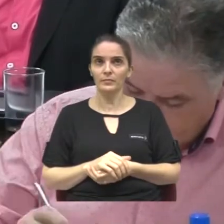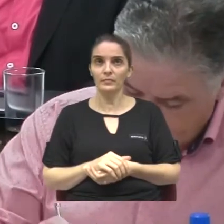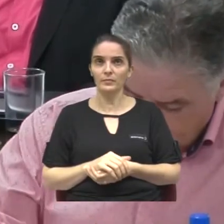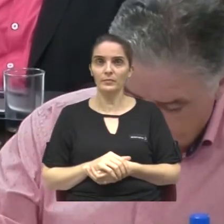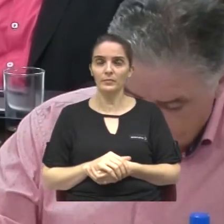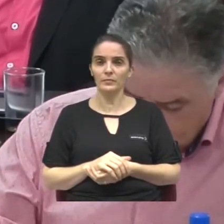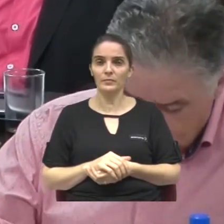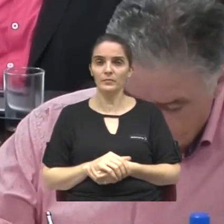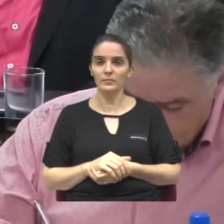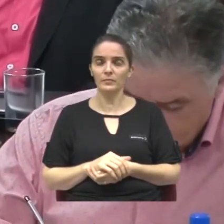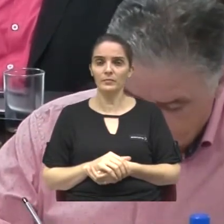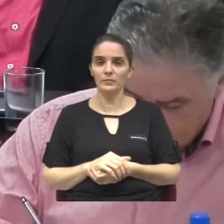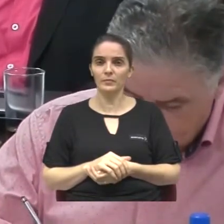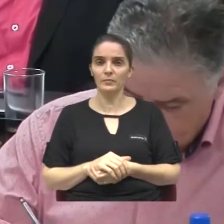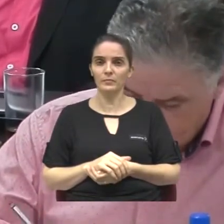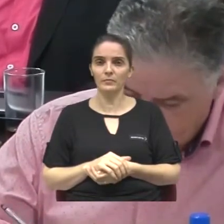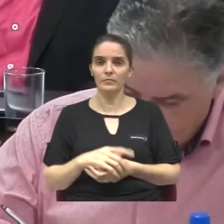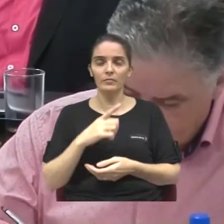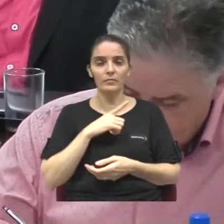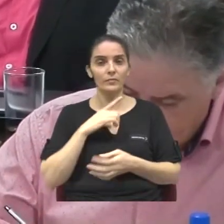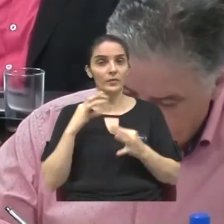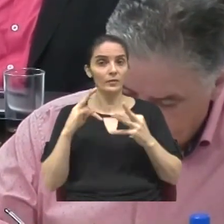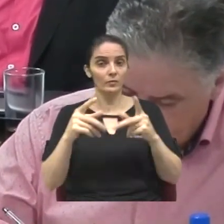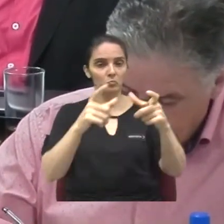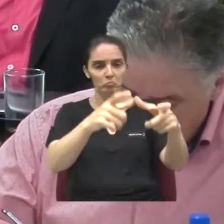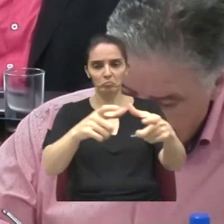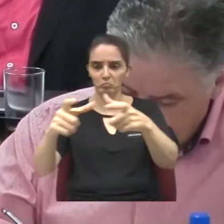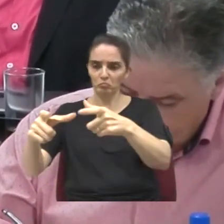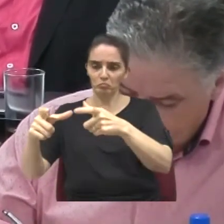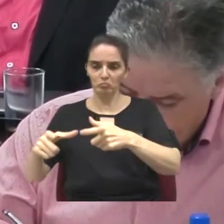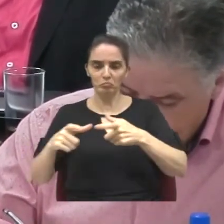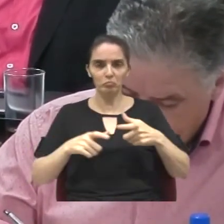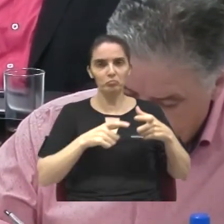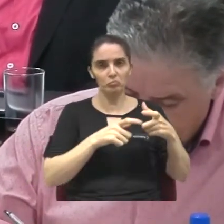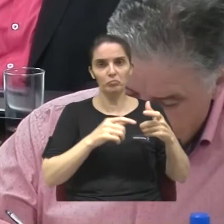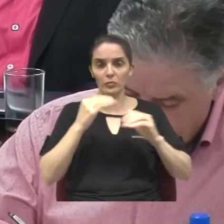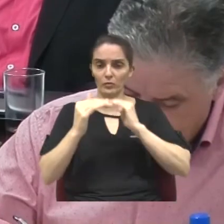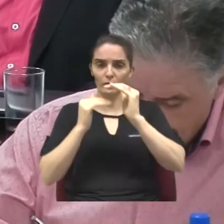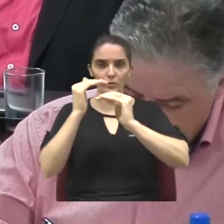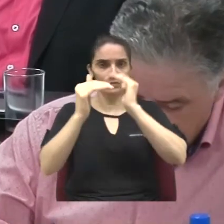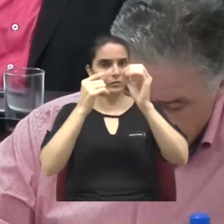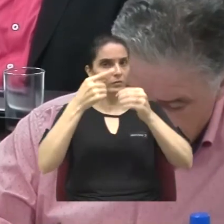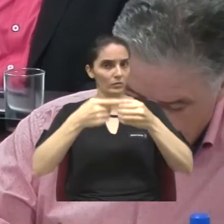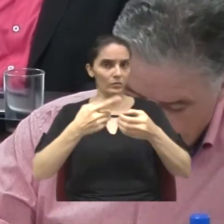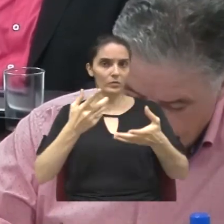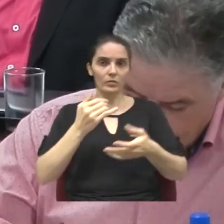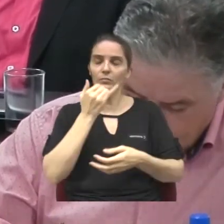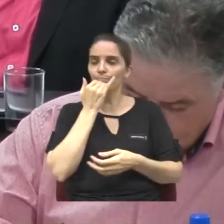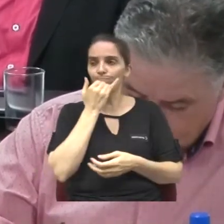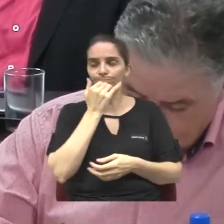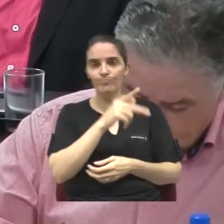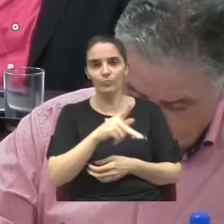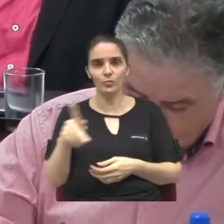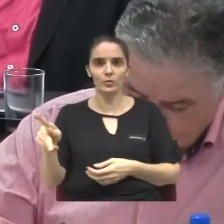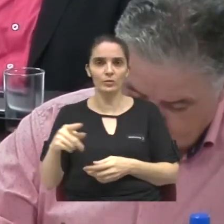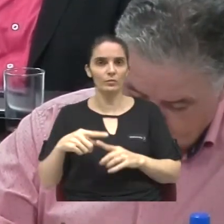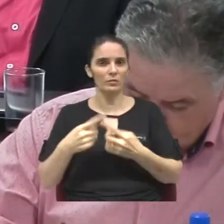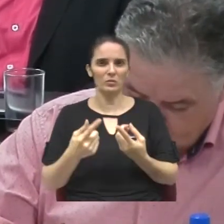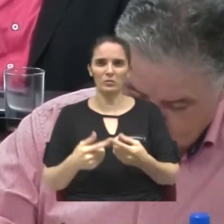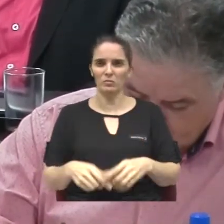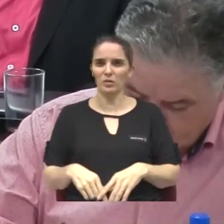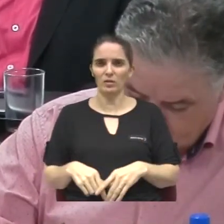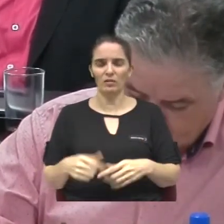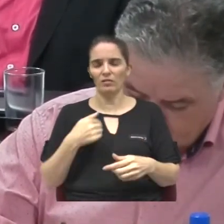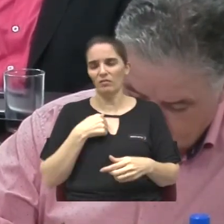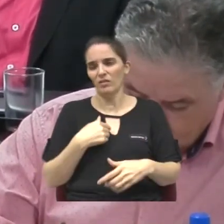Que assim seja, que tenham todos os setores necessários para o desenvolvimento da cidade. Desculpa, presidente, mas é que eu não sou obrigado a ouvir